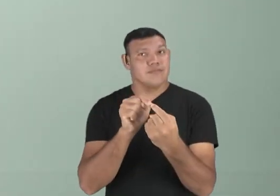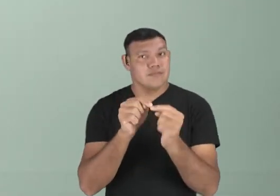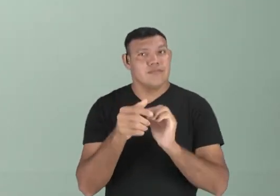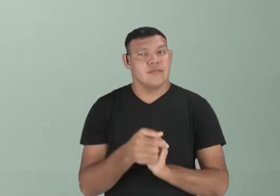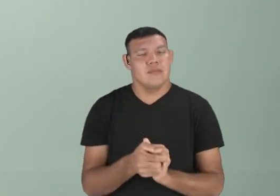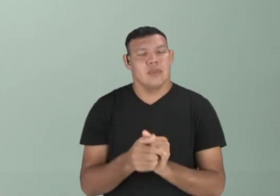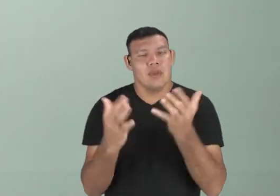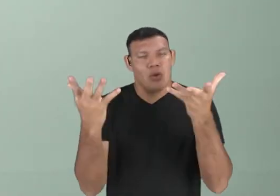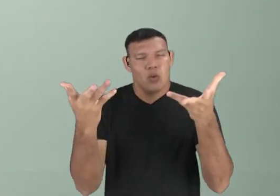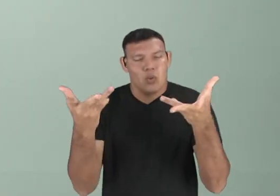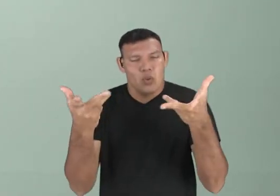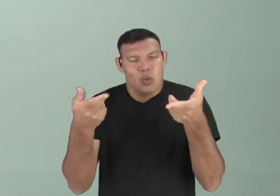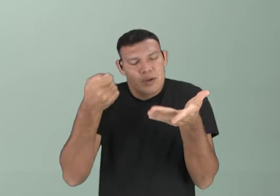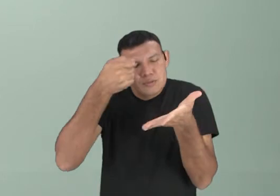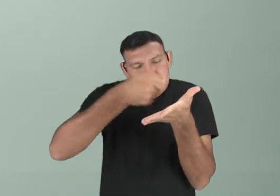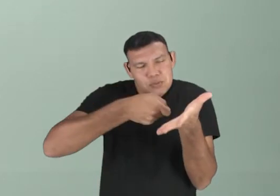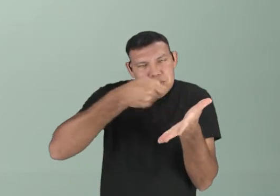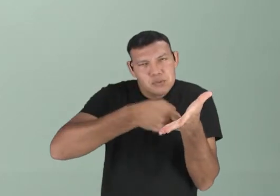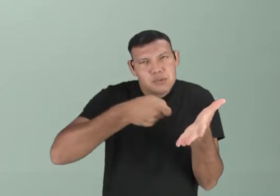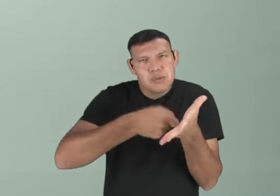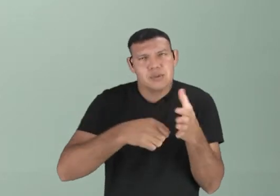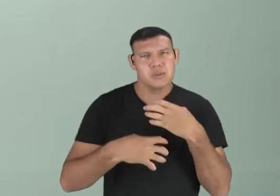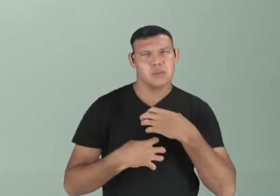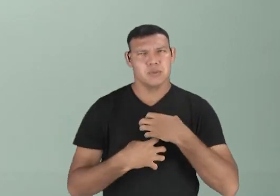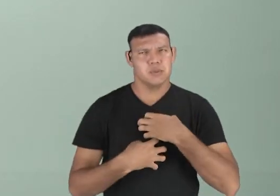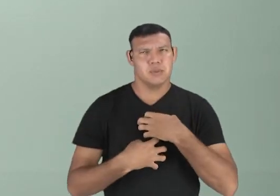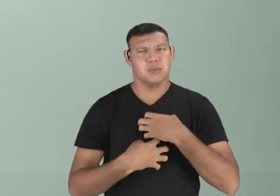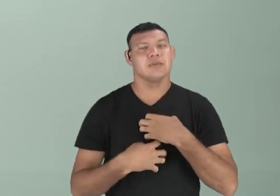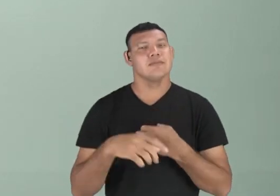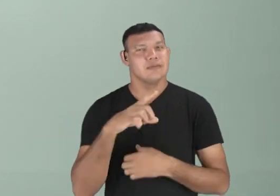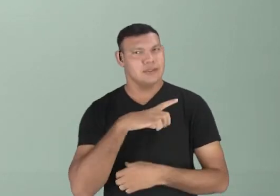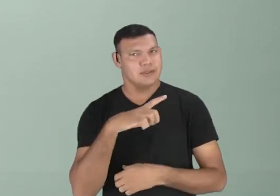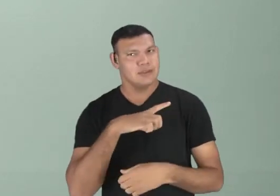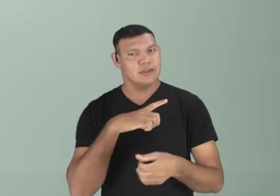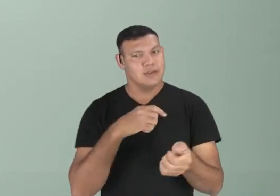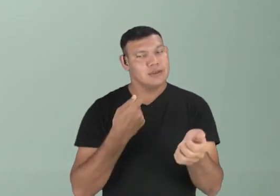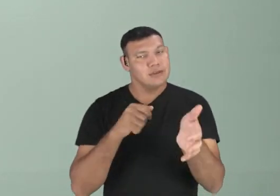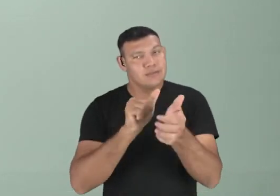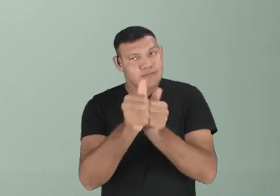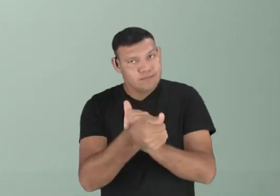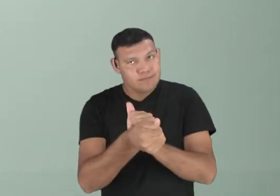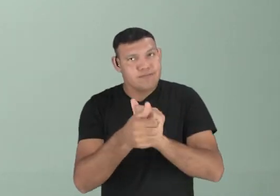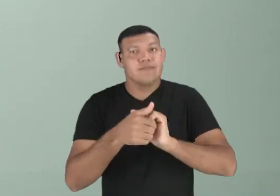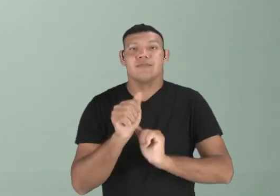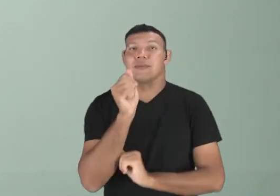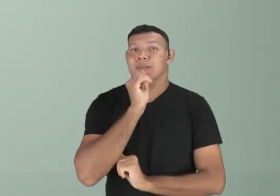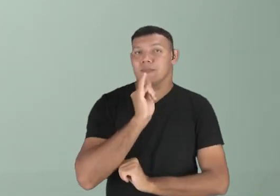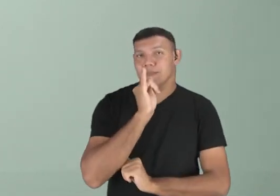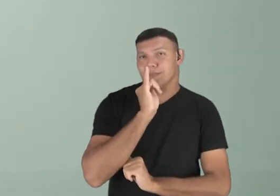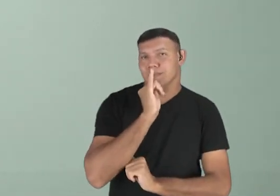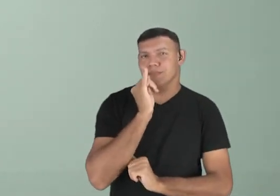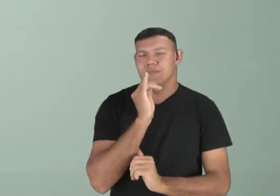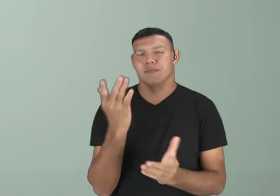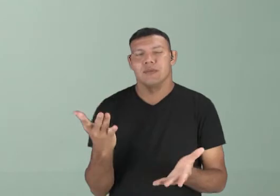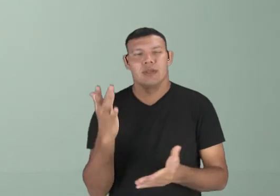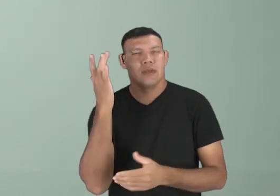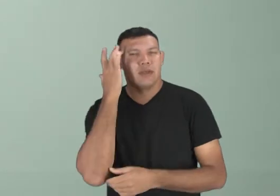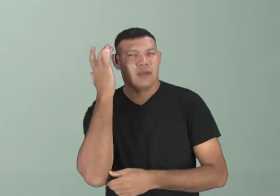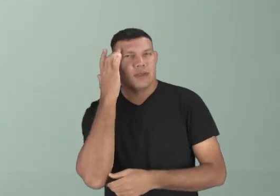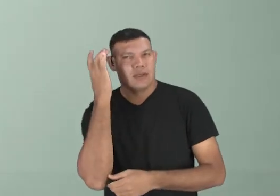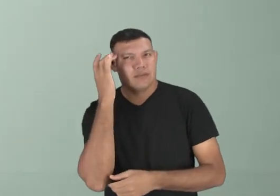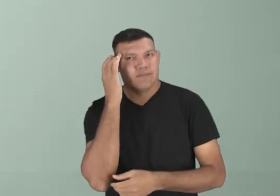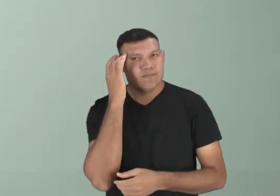de aprimorar, né, a forma, o trato que você tem com o esporte. Por exemplo, bora supor que o professor monte um